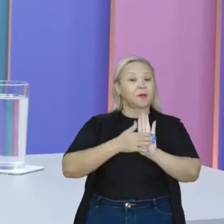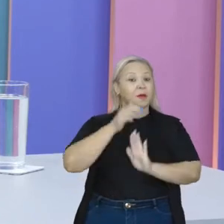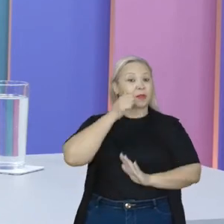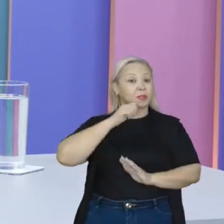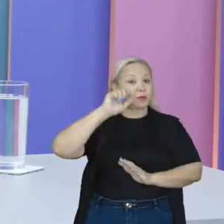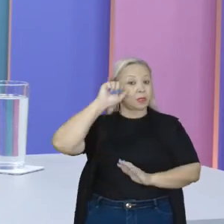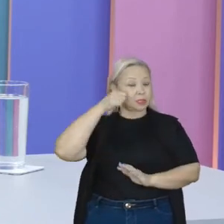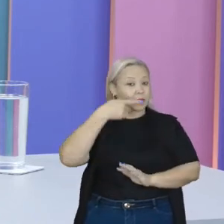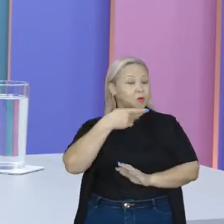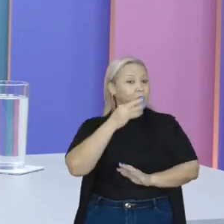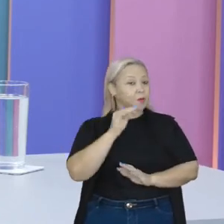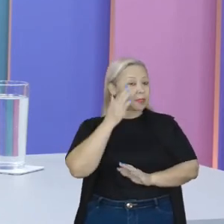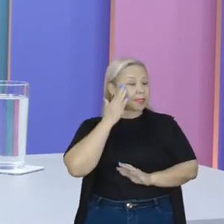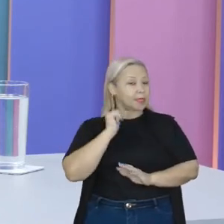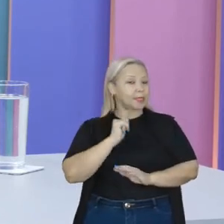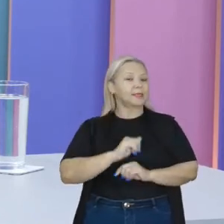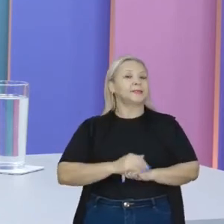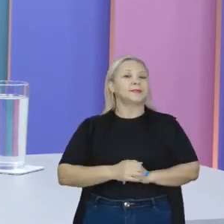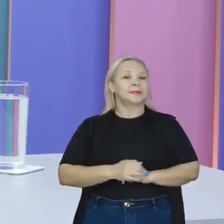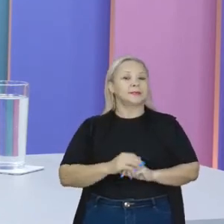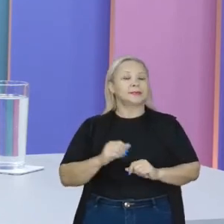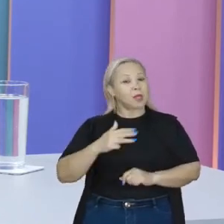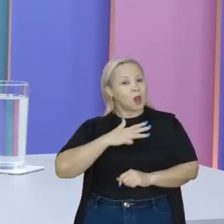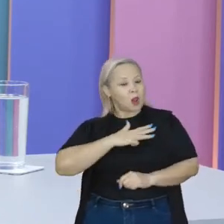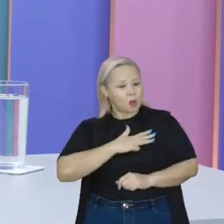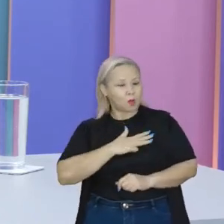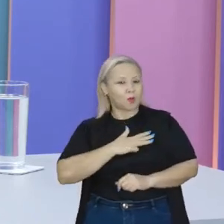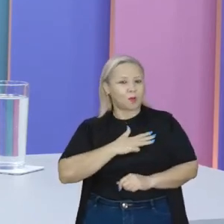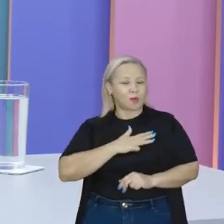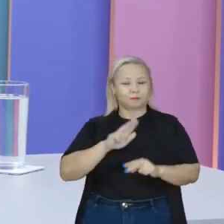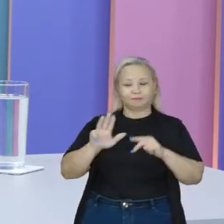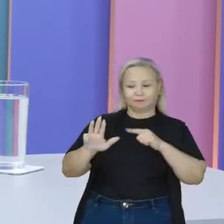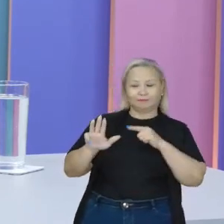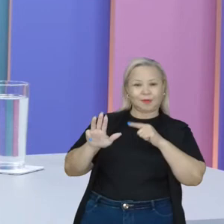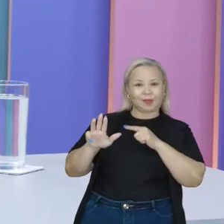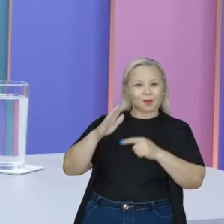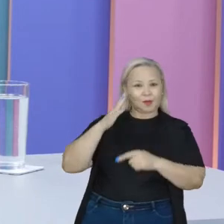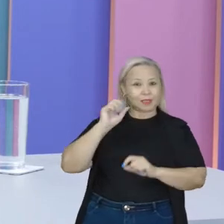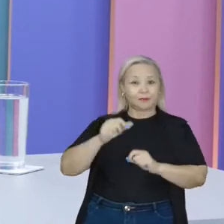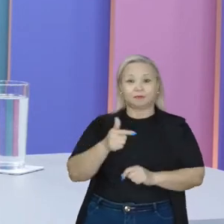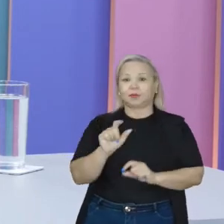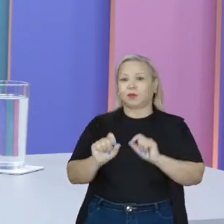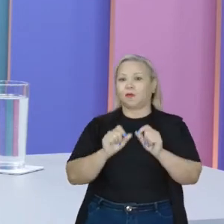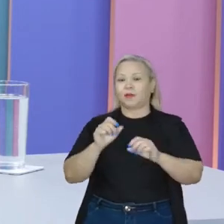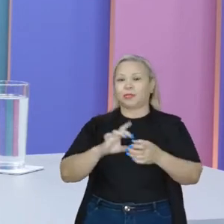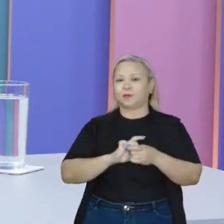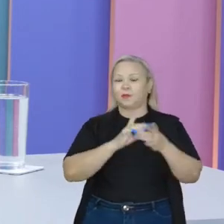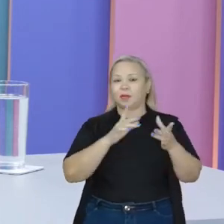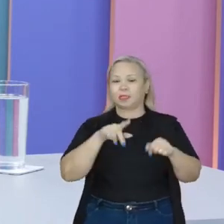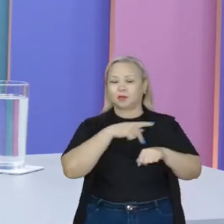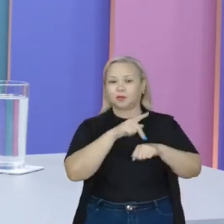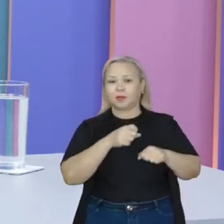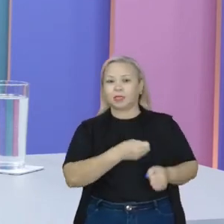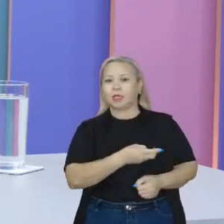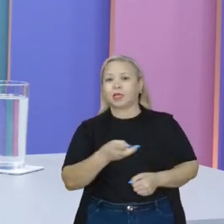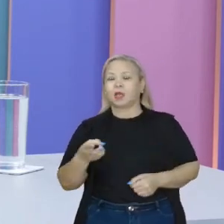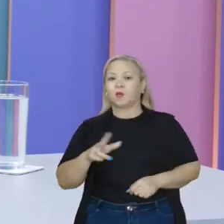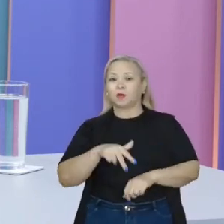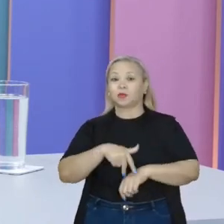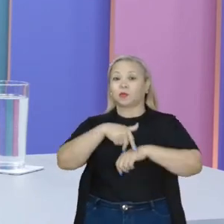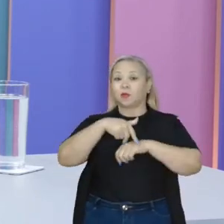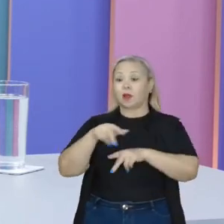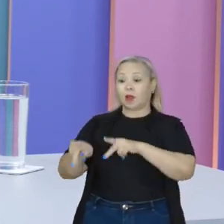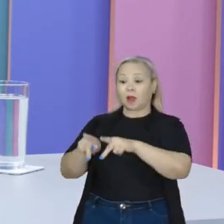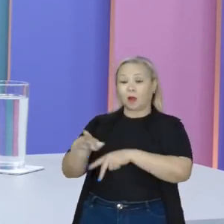PT sabe, o Lula sabe que não haverá democracia no nosso país enquanto não se colocar o povo